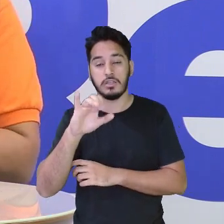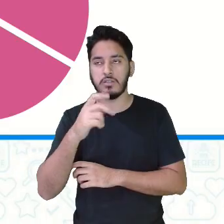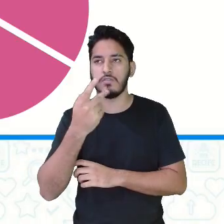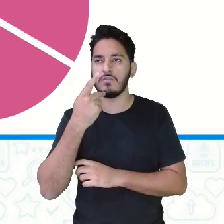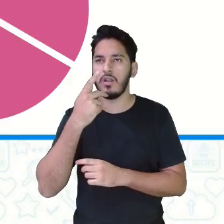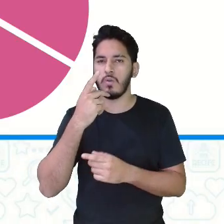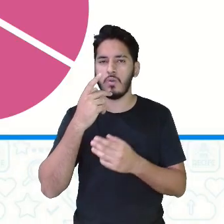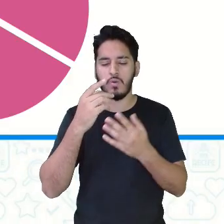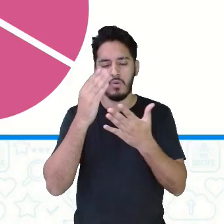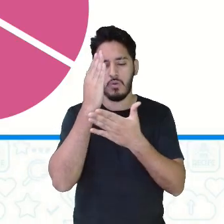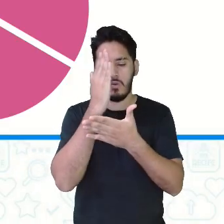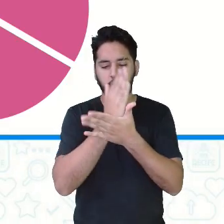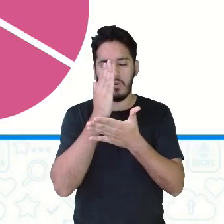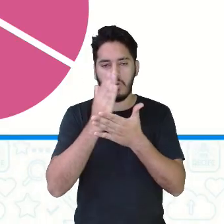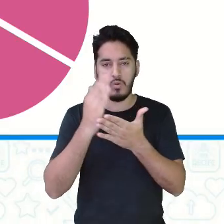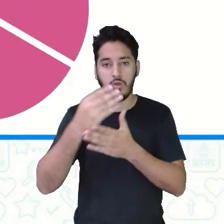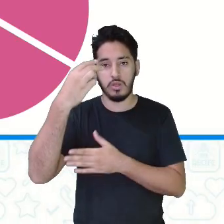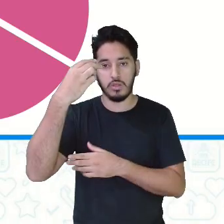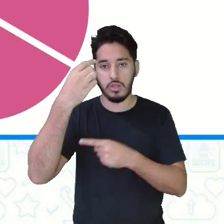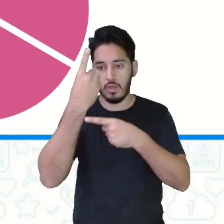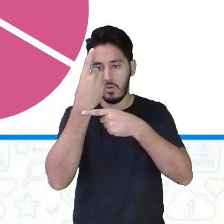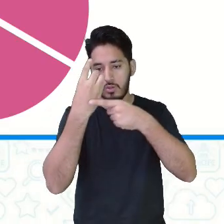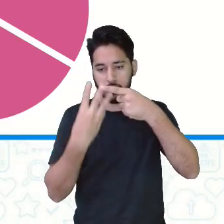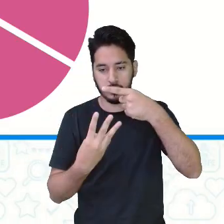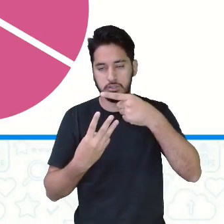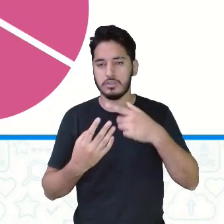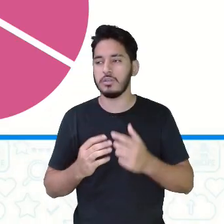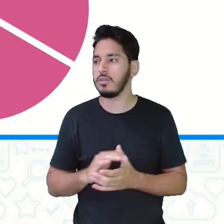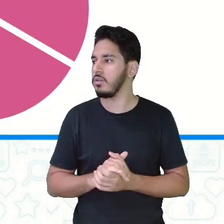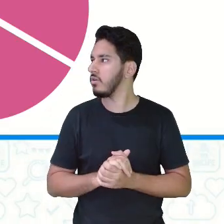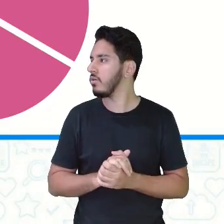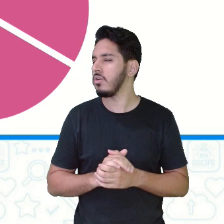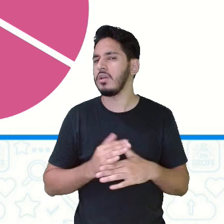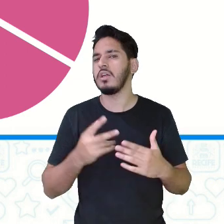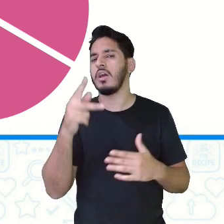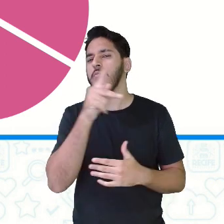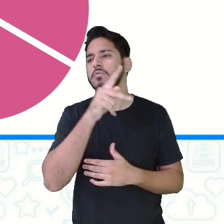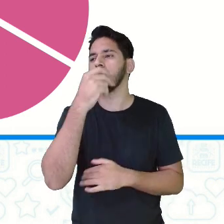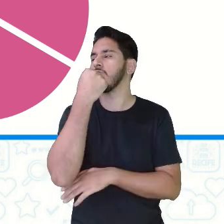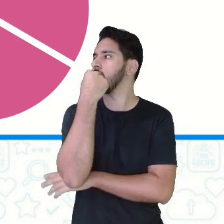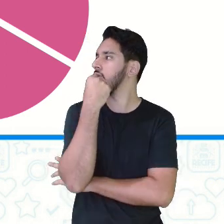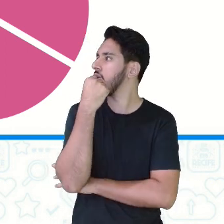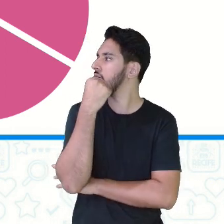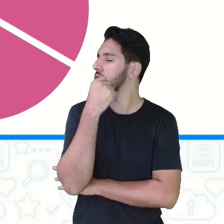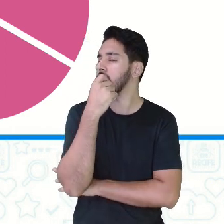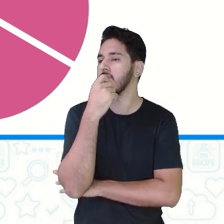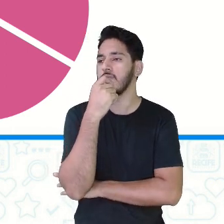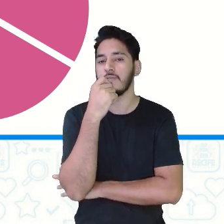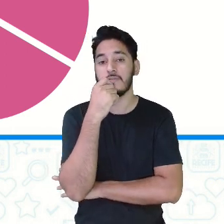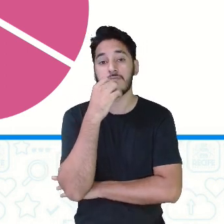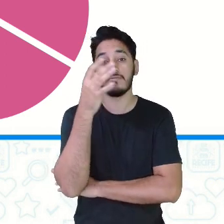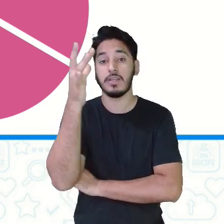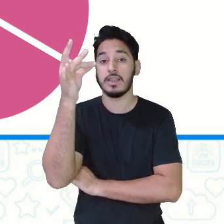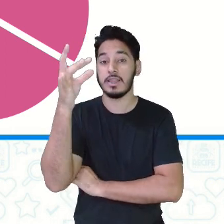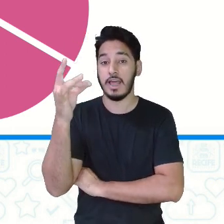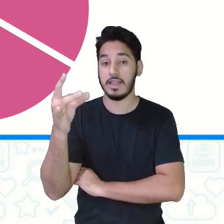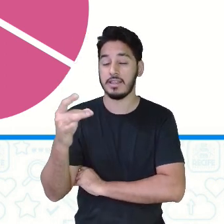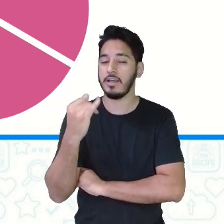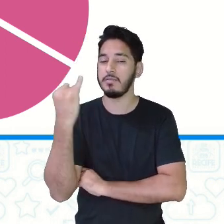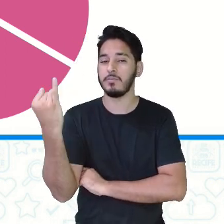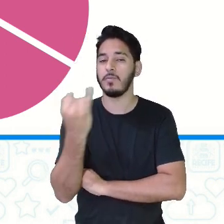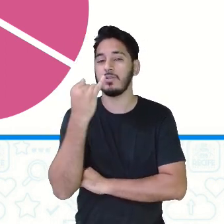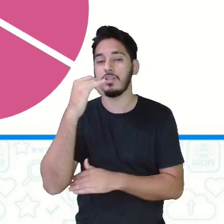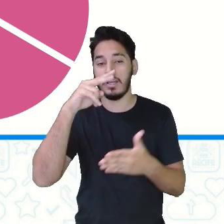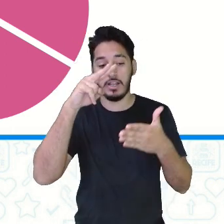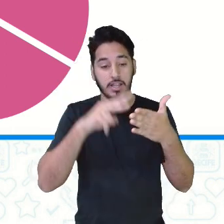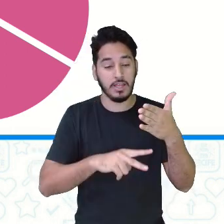3 partes e, portanto, é um terceiro. E aí, professora Kedma? Detalhe importante na leitura